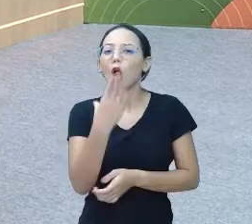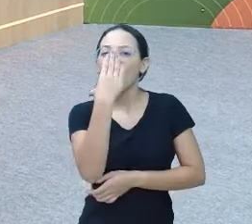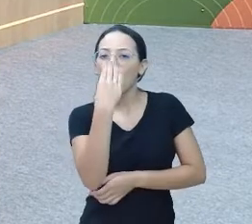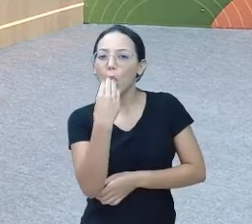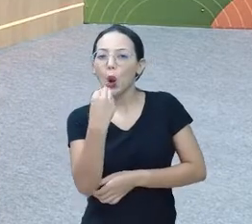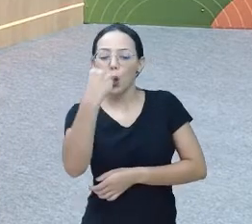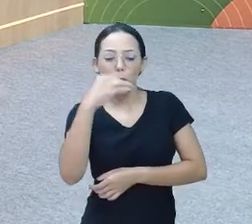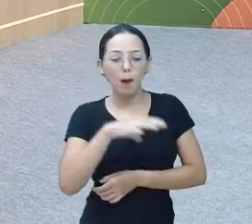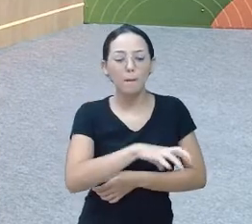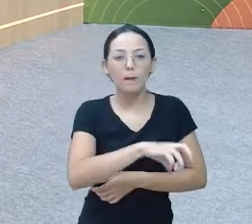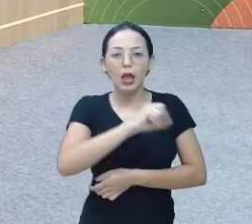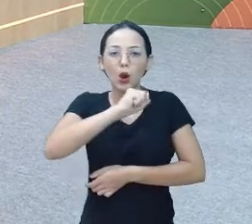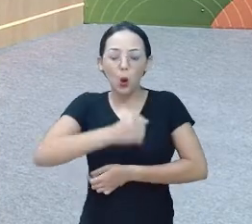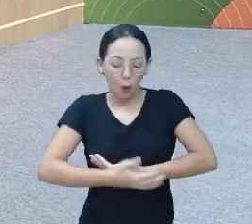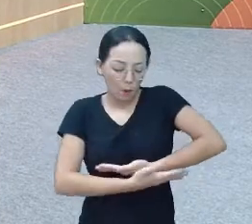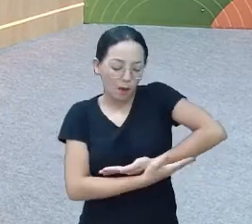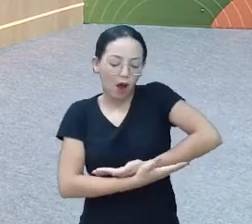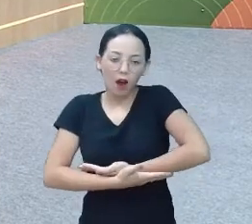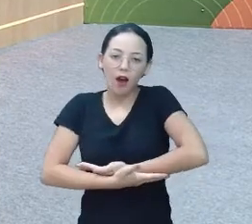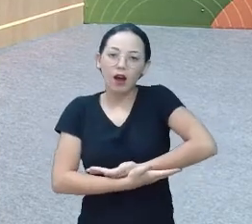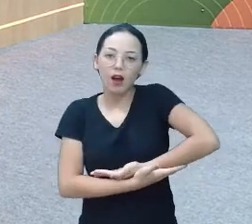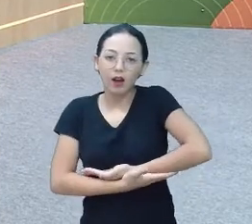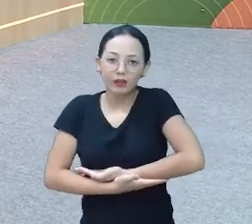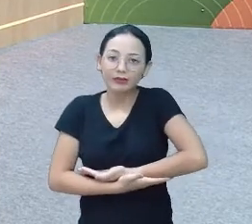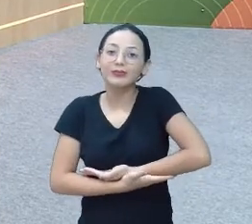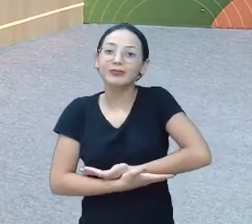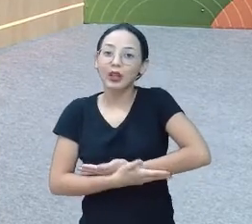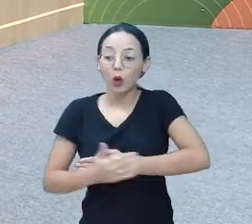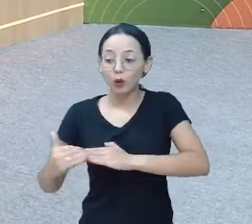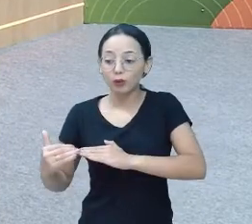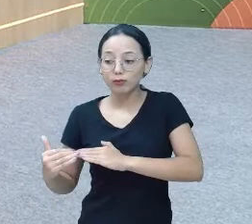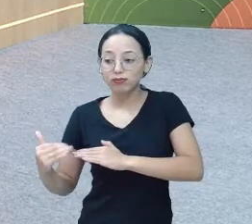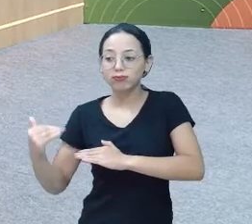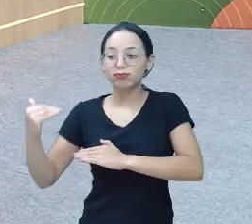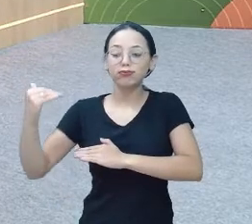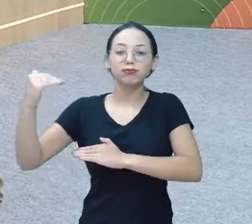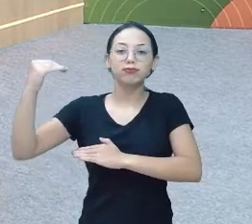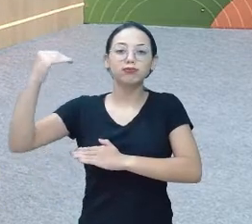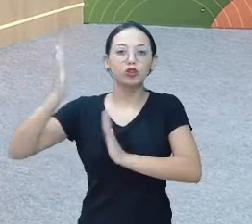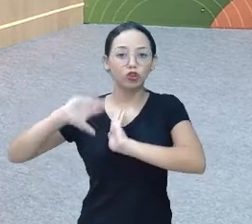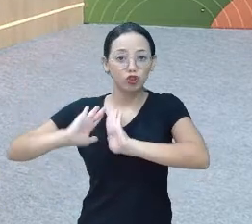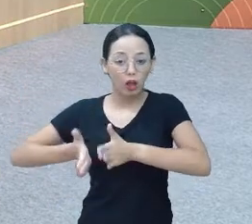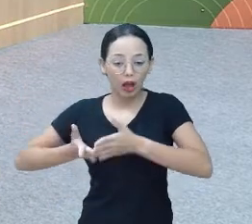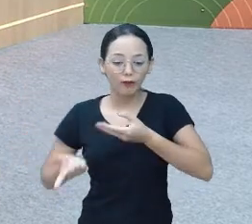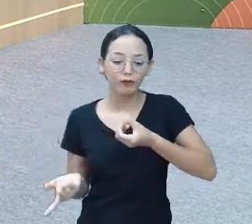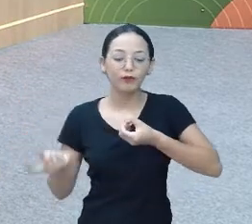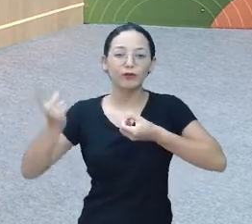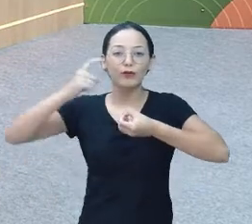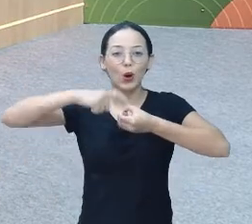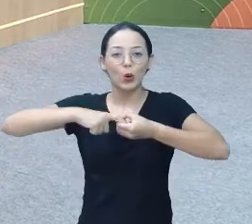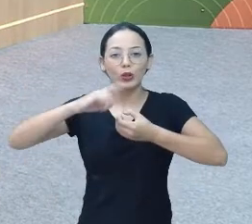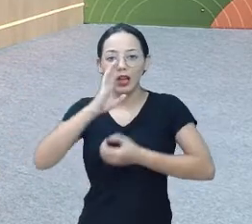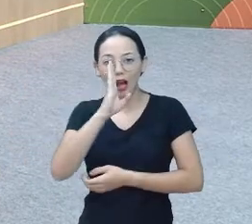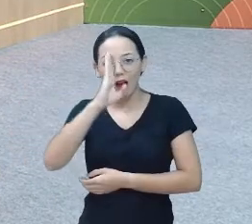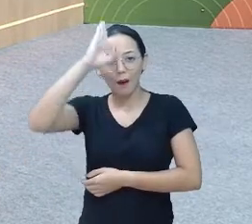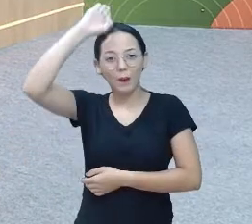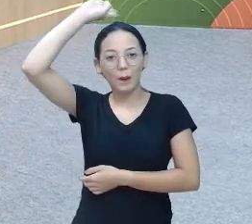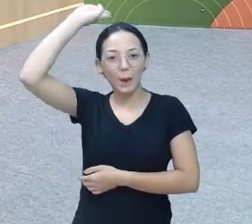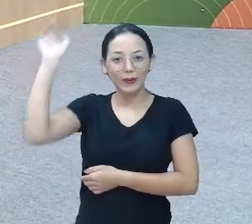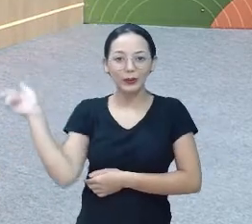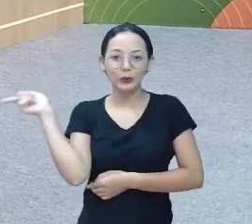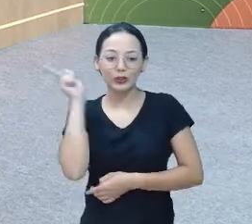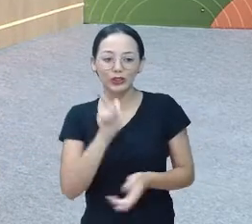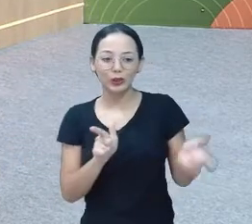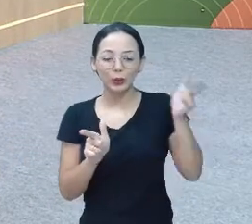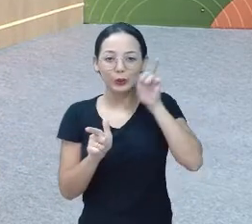loba, a loba Capitolina. E quando eles crescem, retornam a Roma, empreendem uma conquista naquele